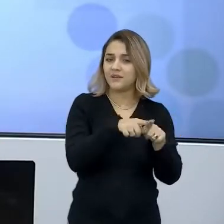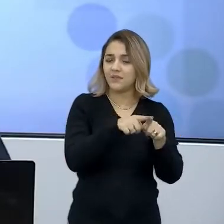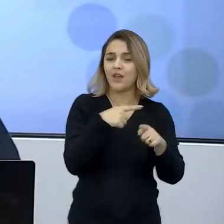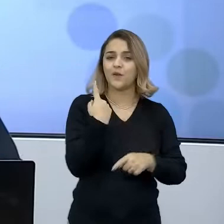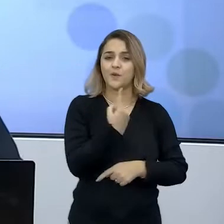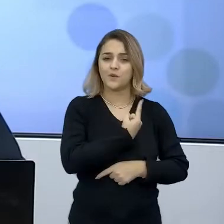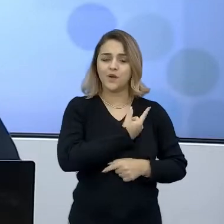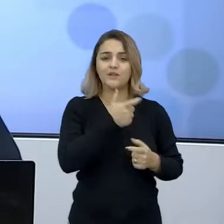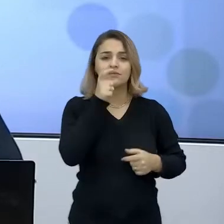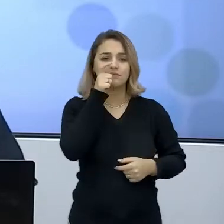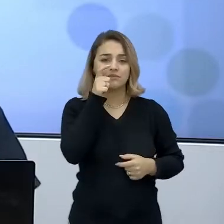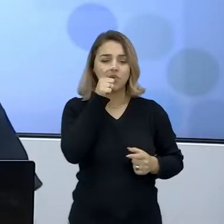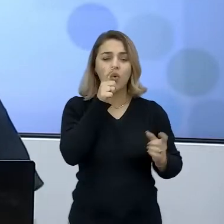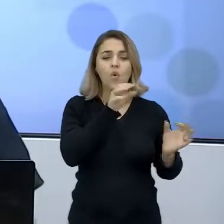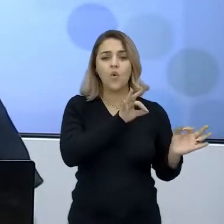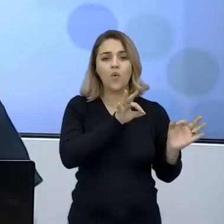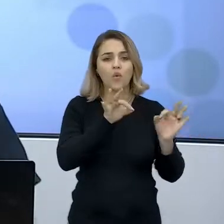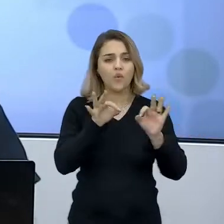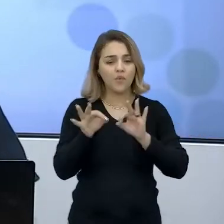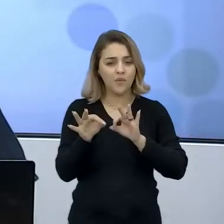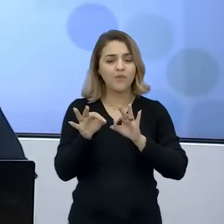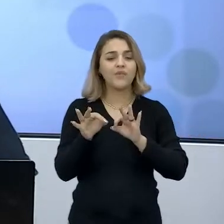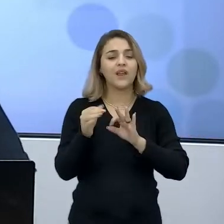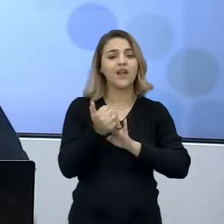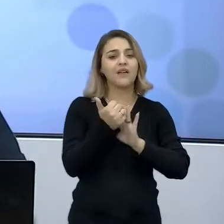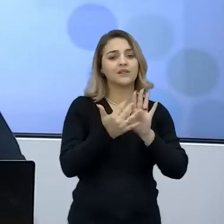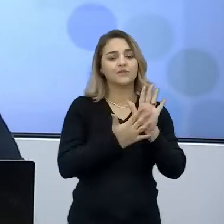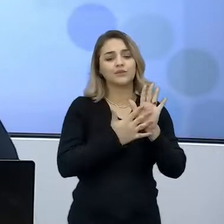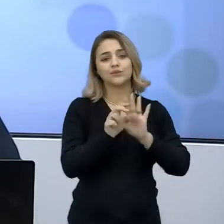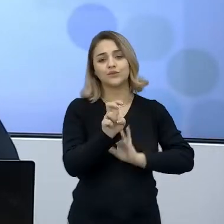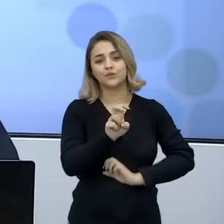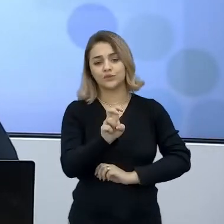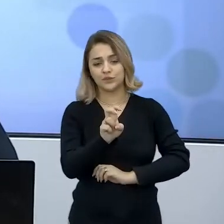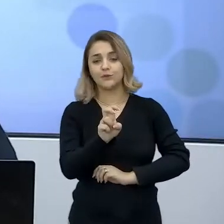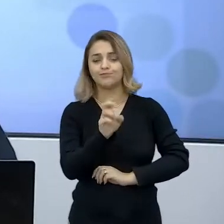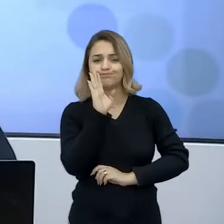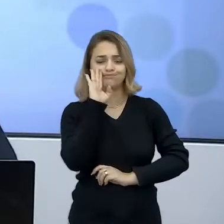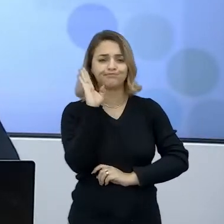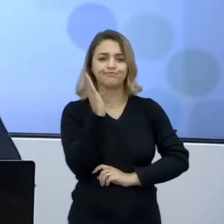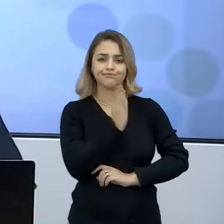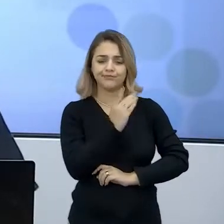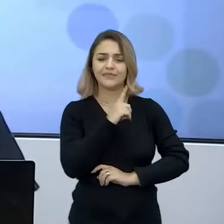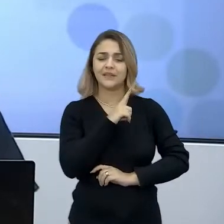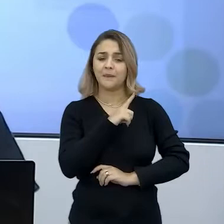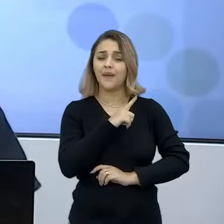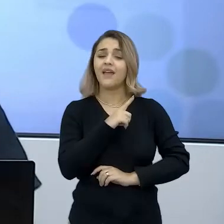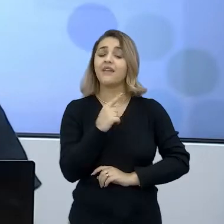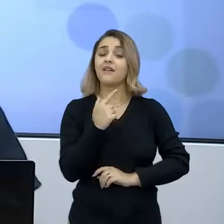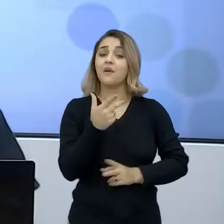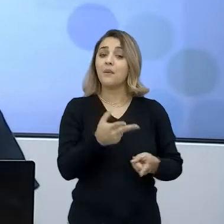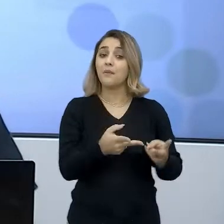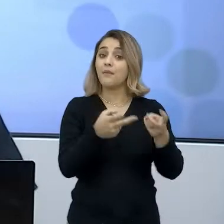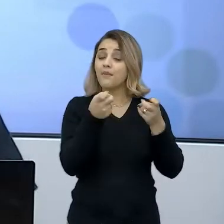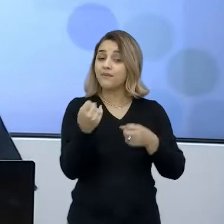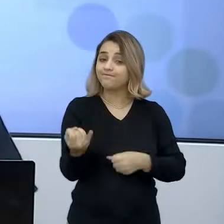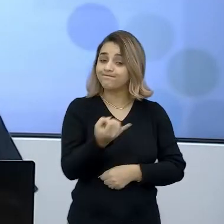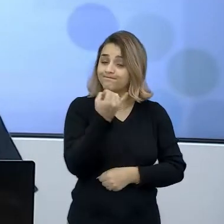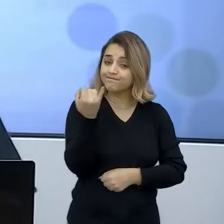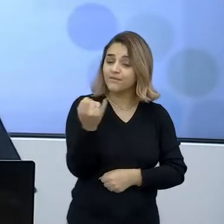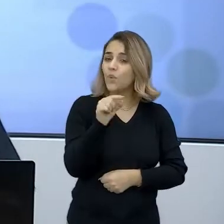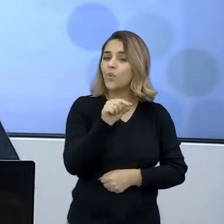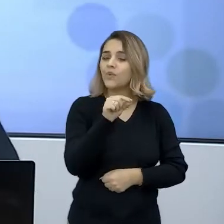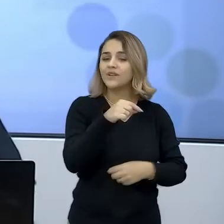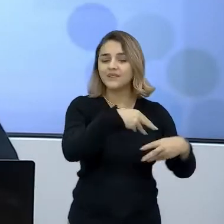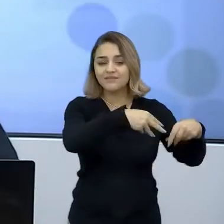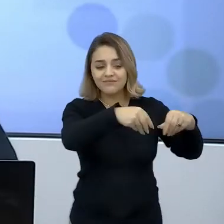aí, principalmente aí na atividade 5, e logicamente dando, né, uma importância para o nosso